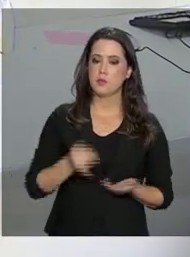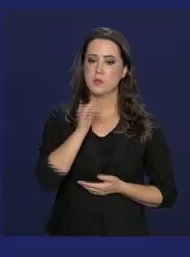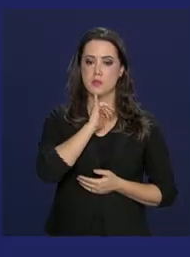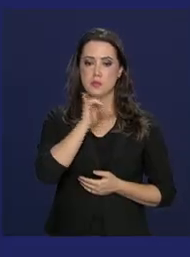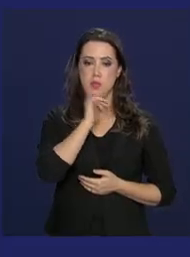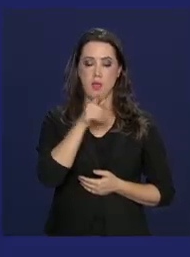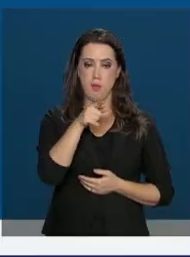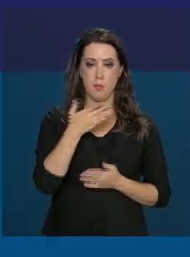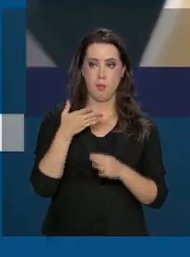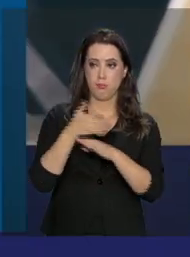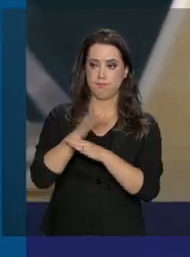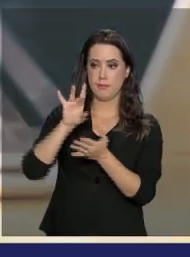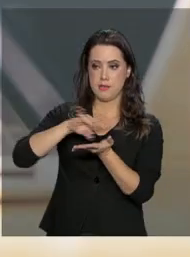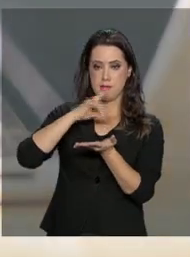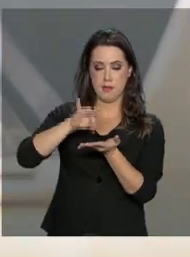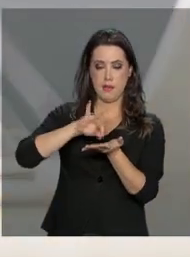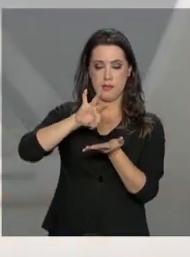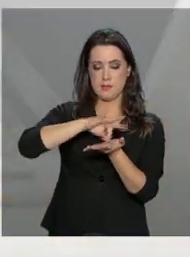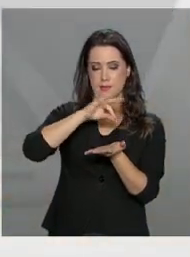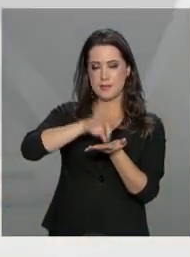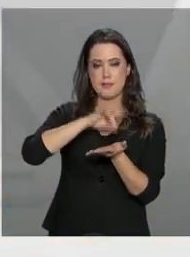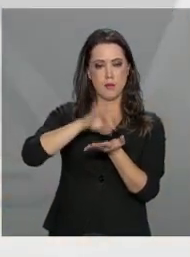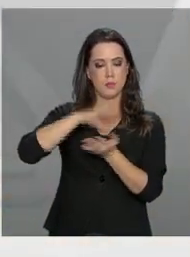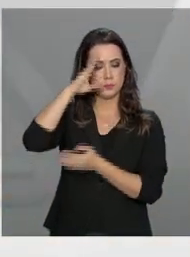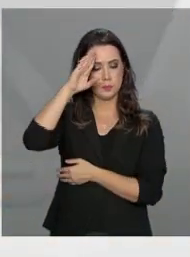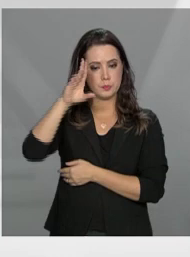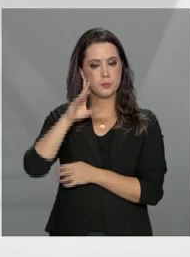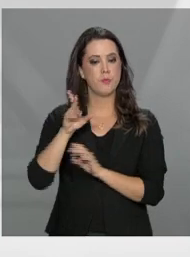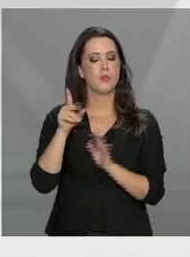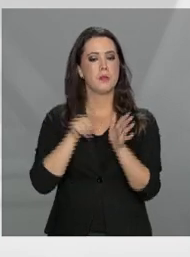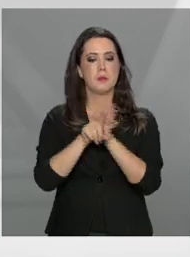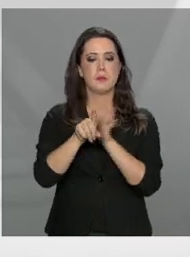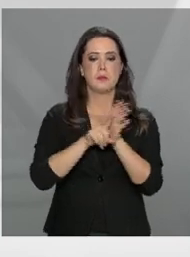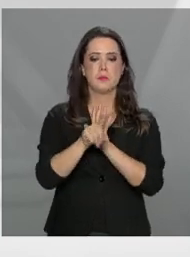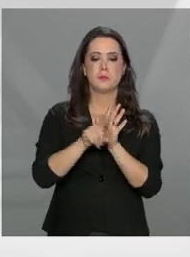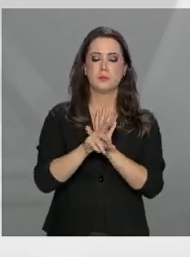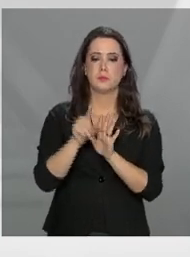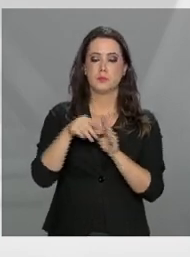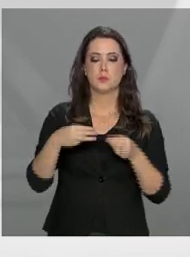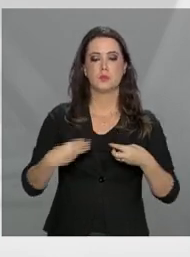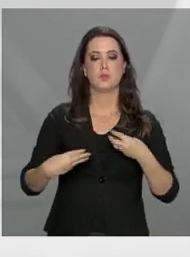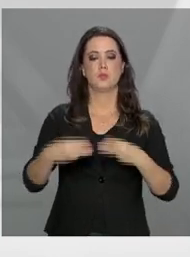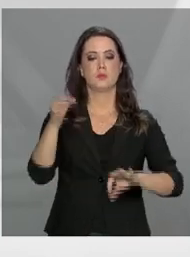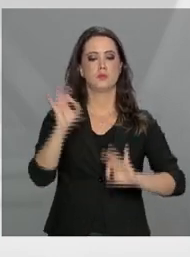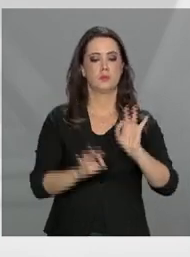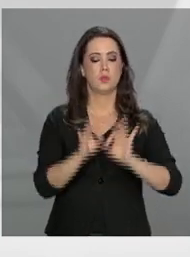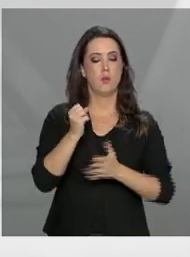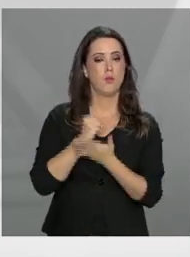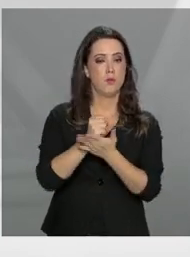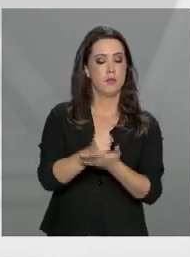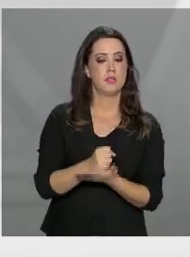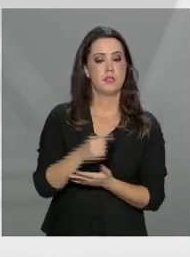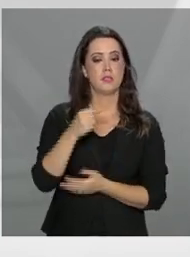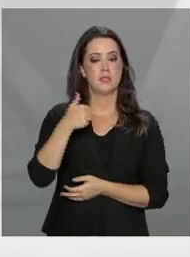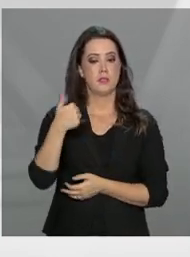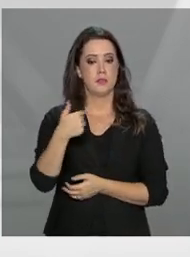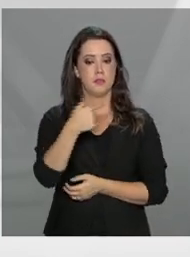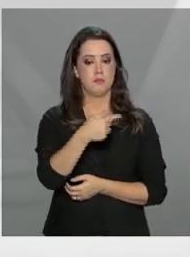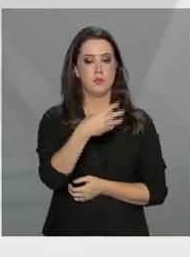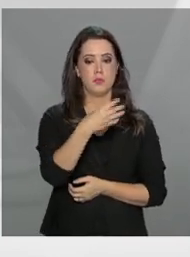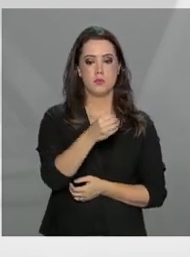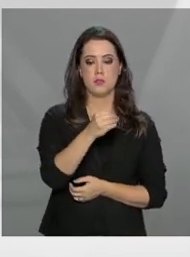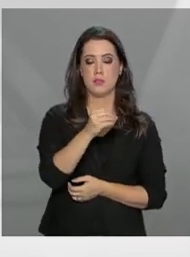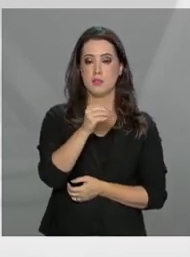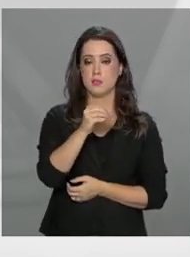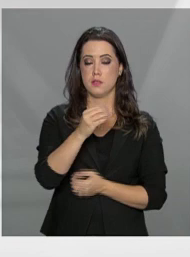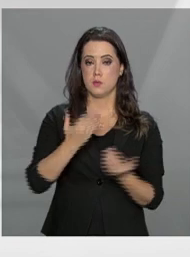militar levantamento feito pelo ministério do planejamento no ano passado mostrou que o setor público federal oferecia 1740